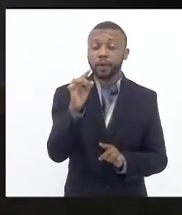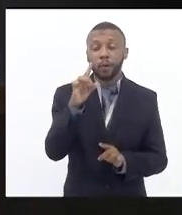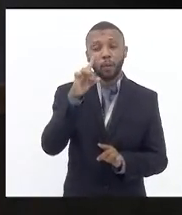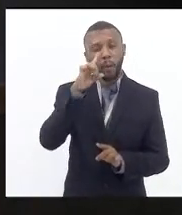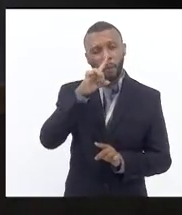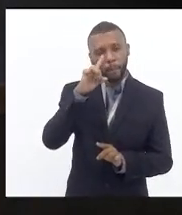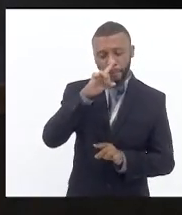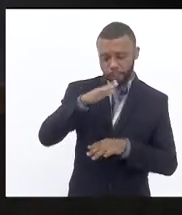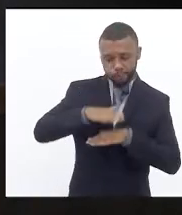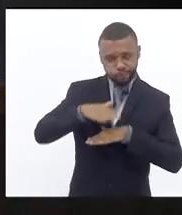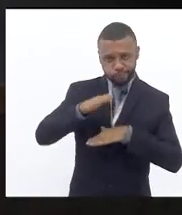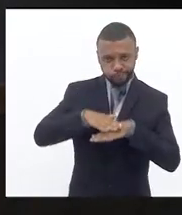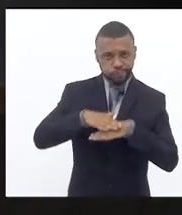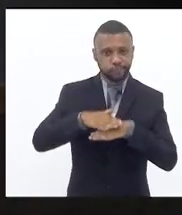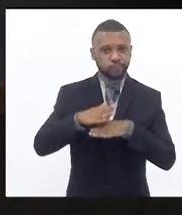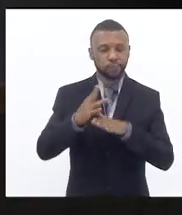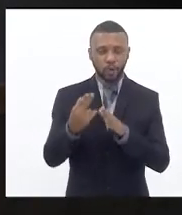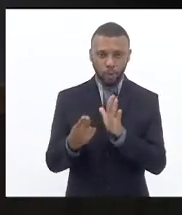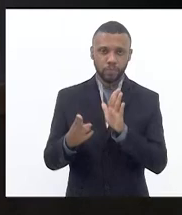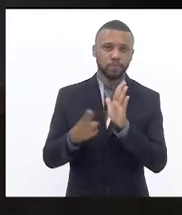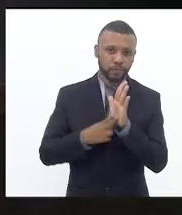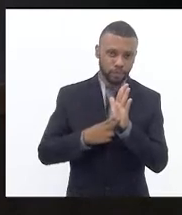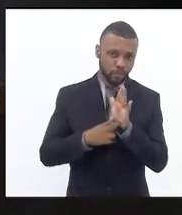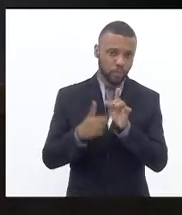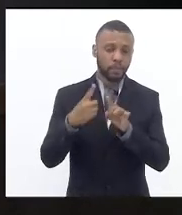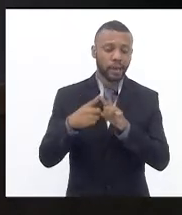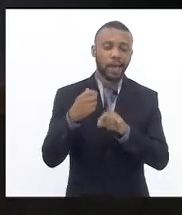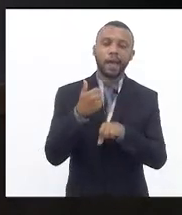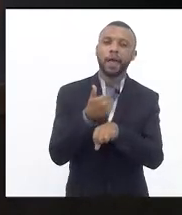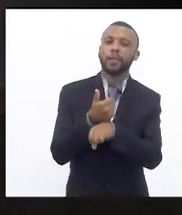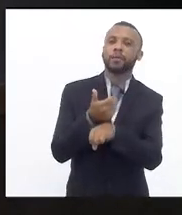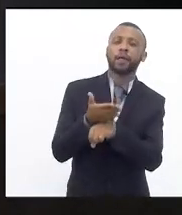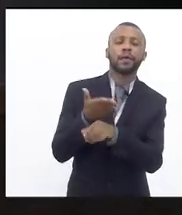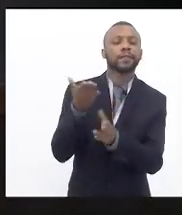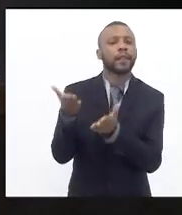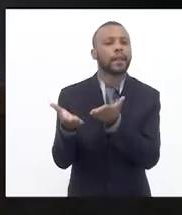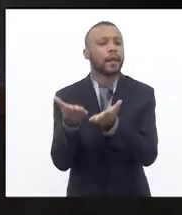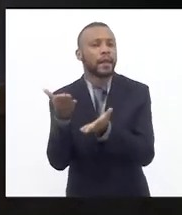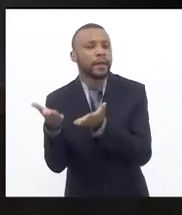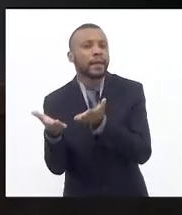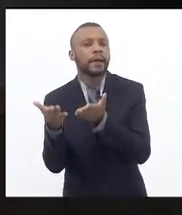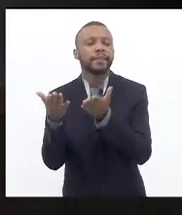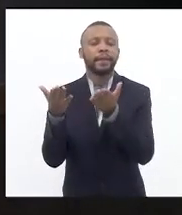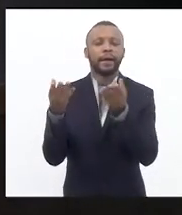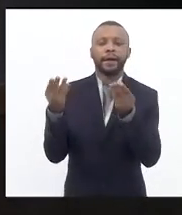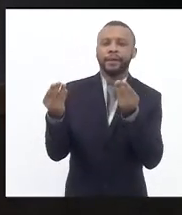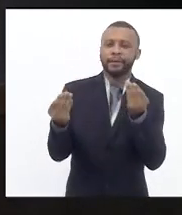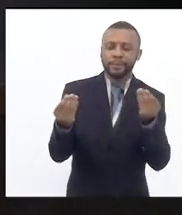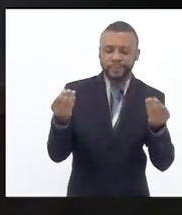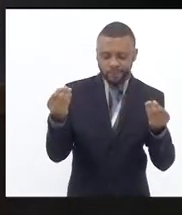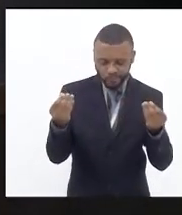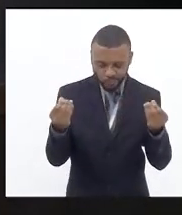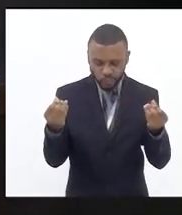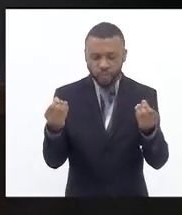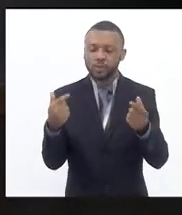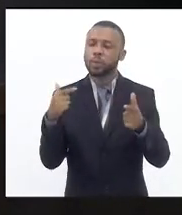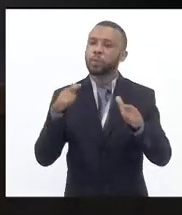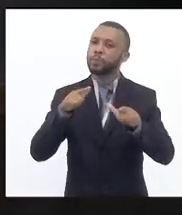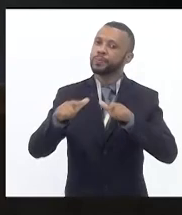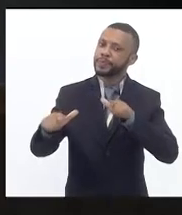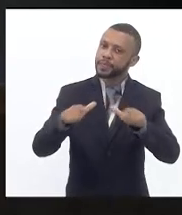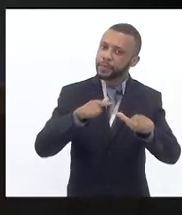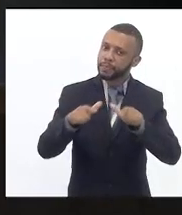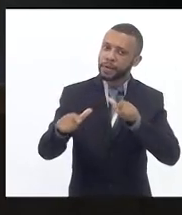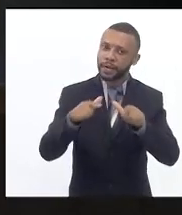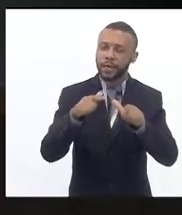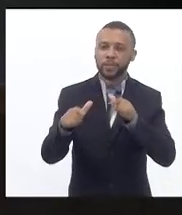ó é porque a gente quando ligo o tempo todo com um A1 trabalho